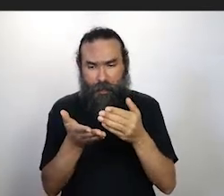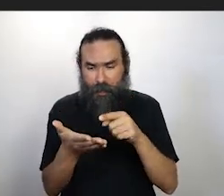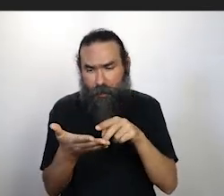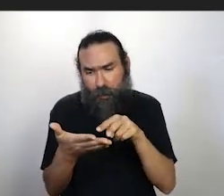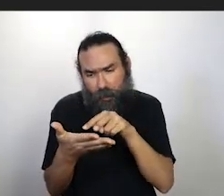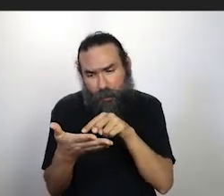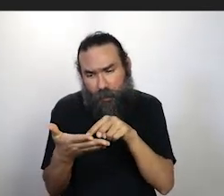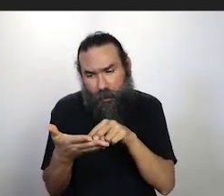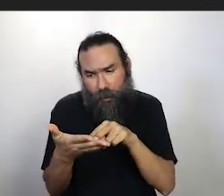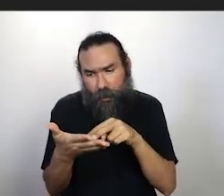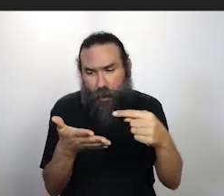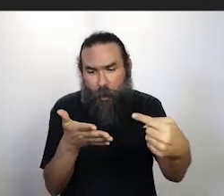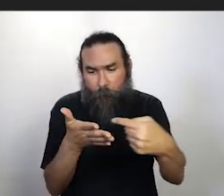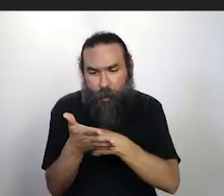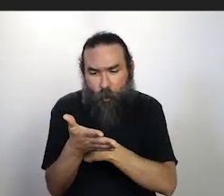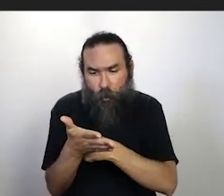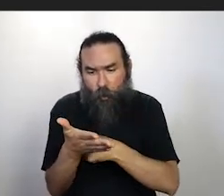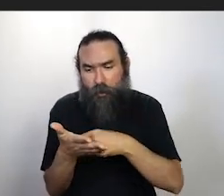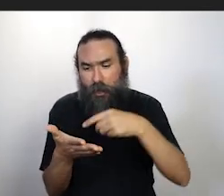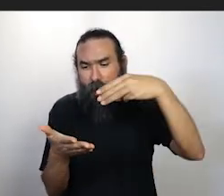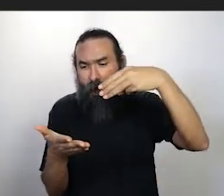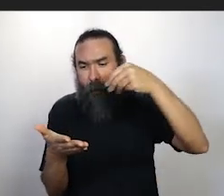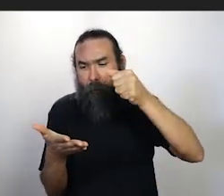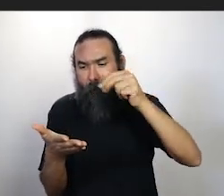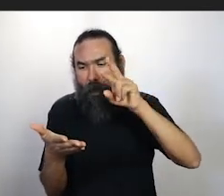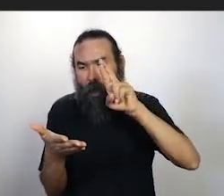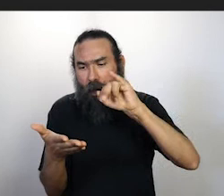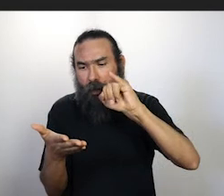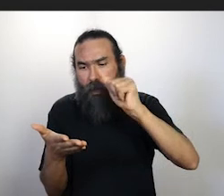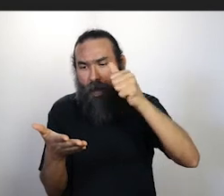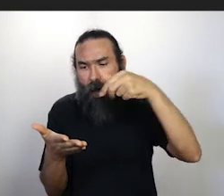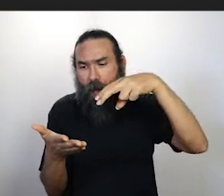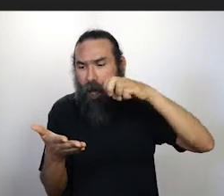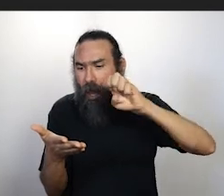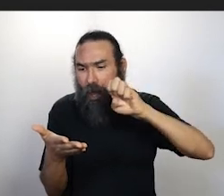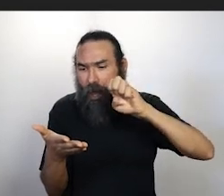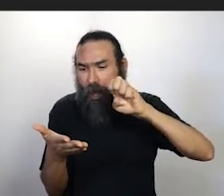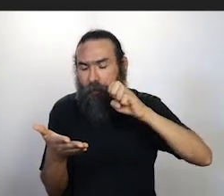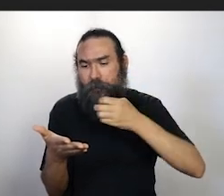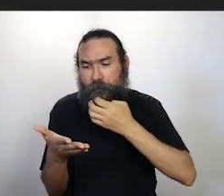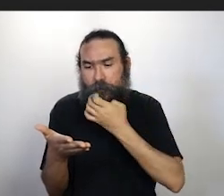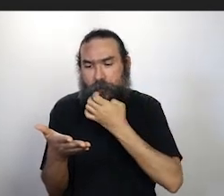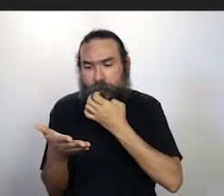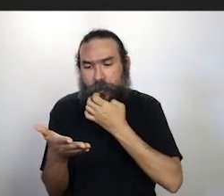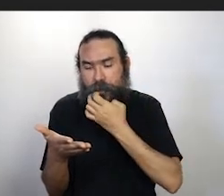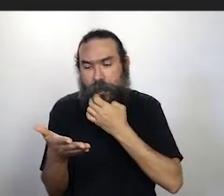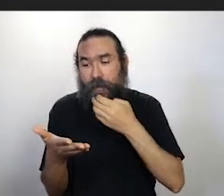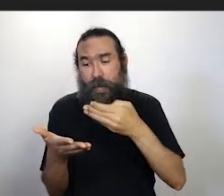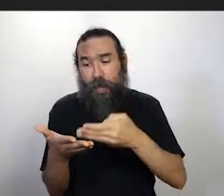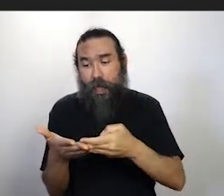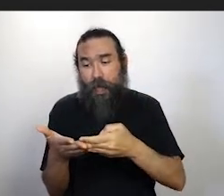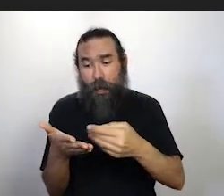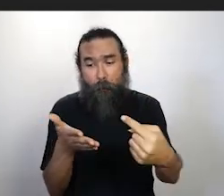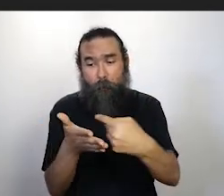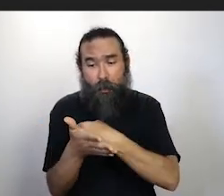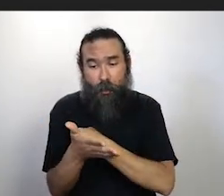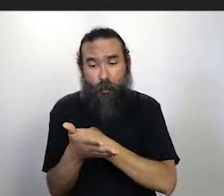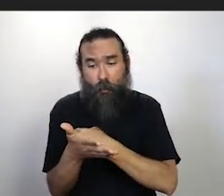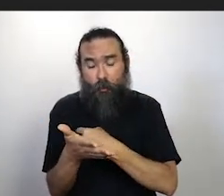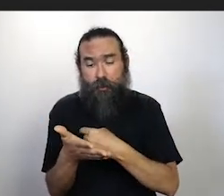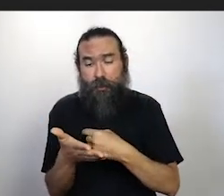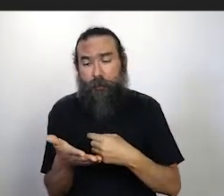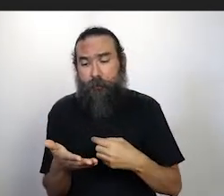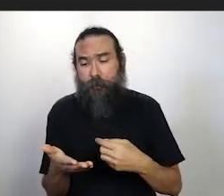Tem uma pergunta feita aqui, Mariana Stedelli. Se eu pronunciei errado, me desculpa. Mas ela fala, me